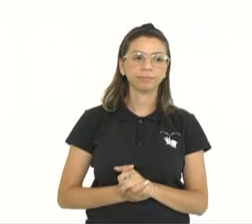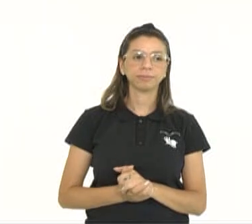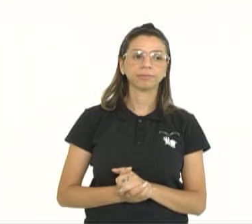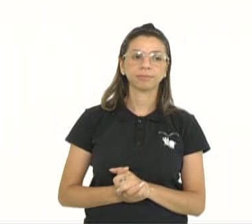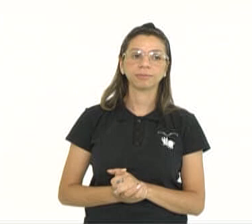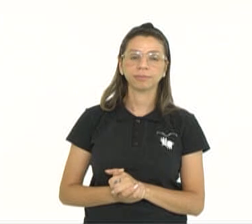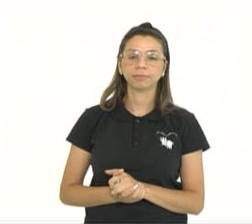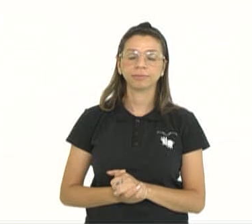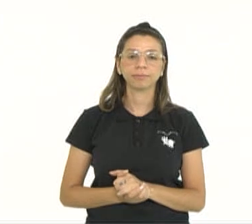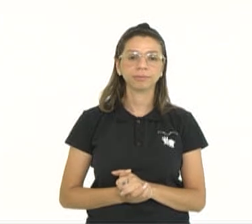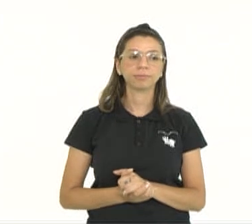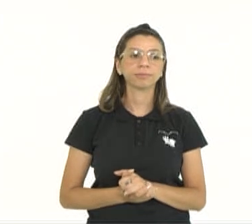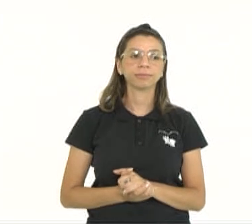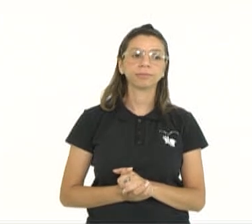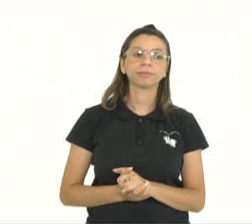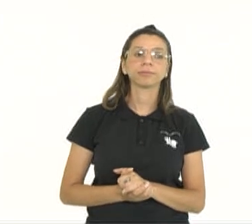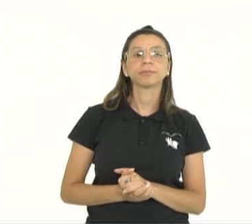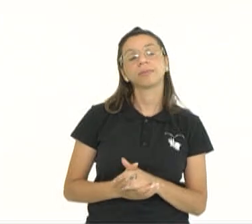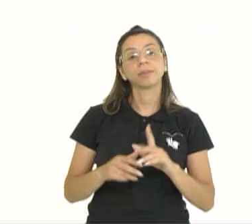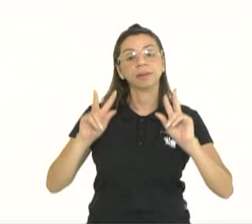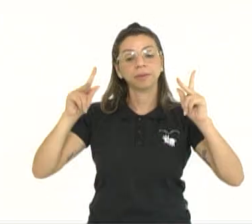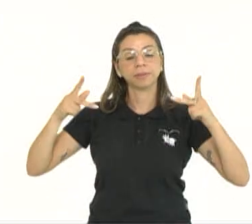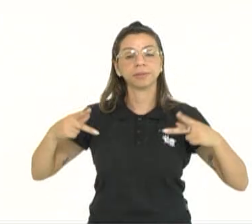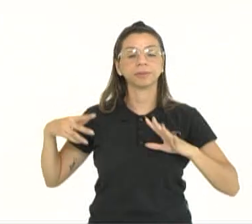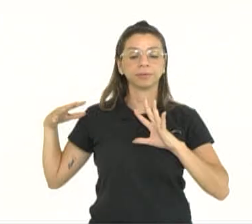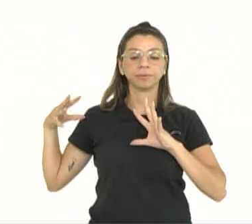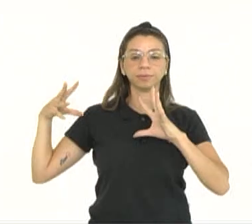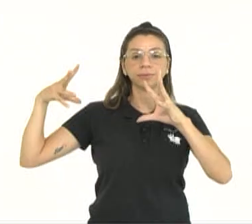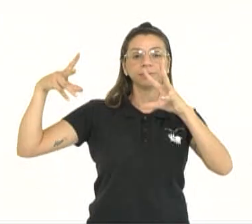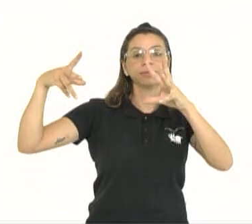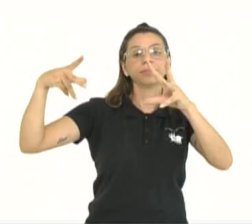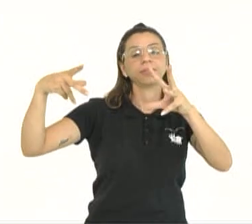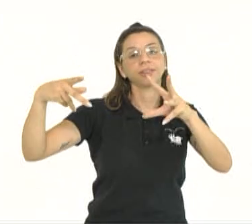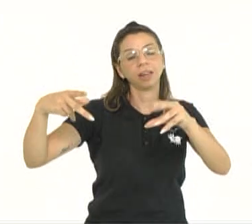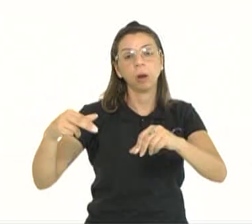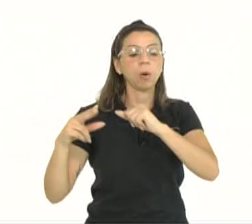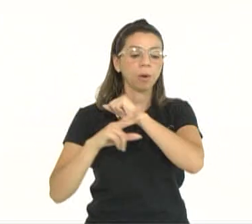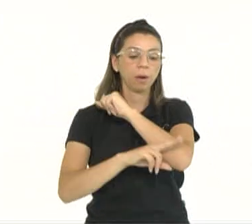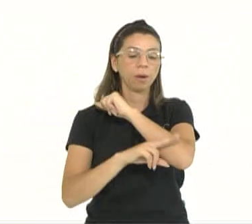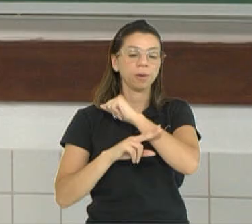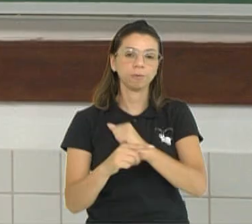a nossa espécie onde todos pertencem